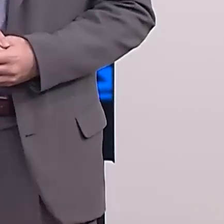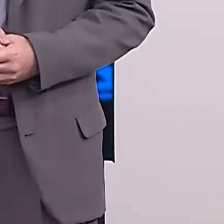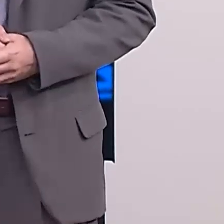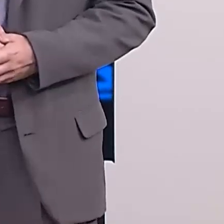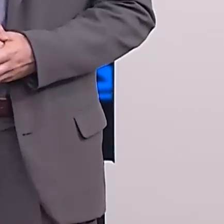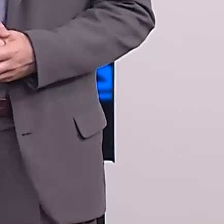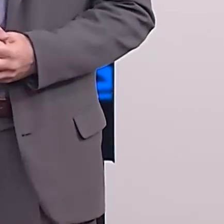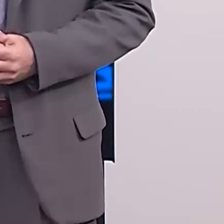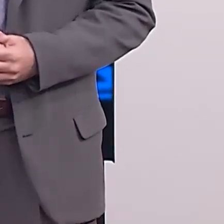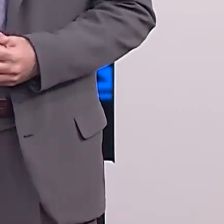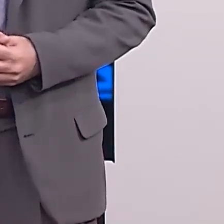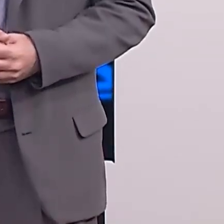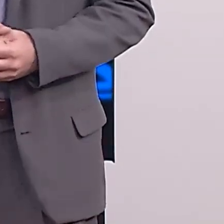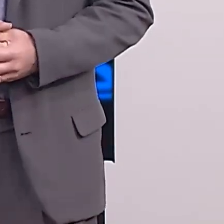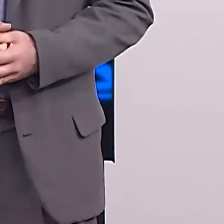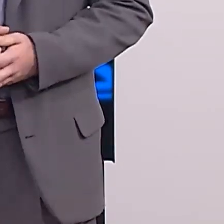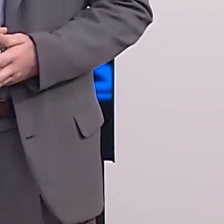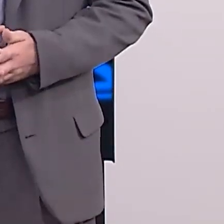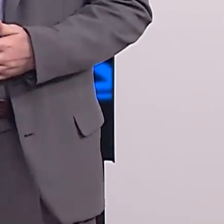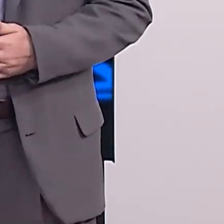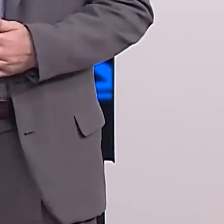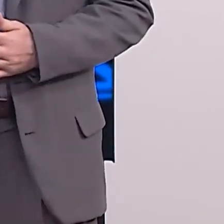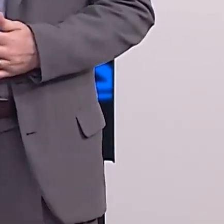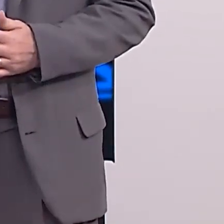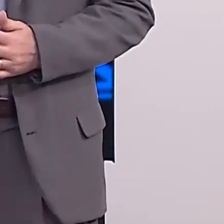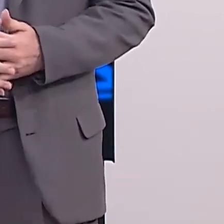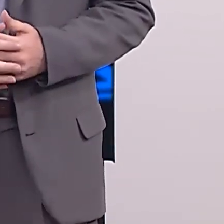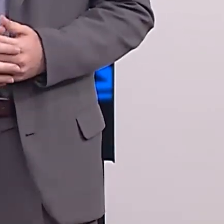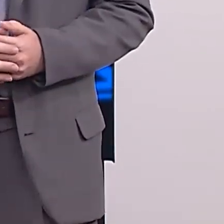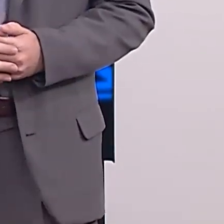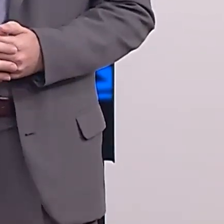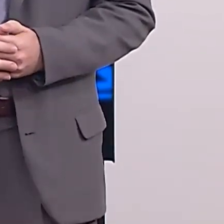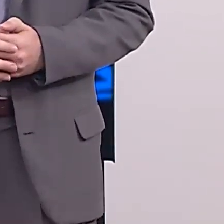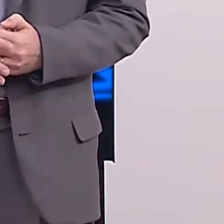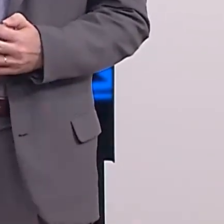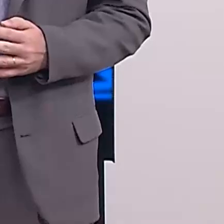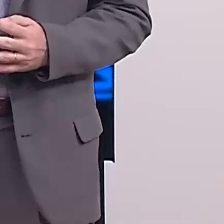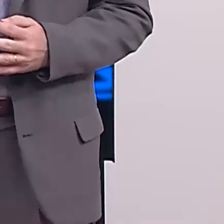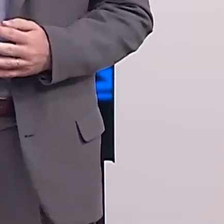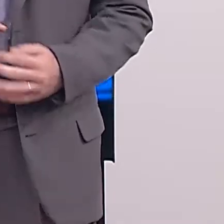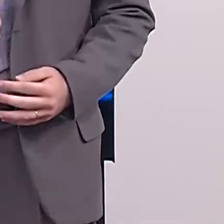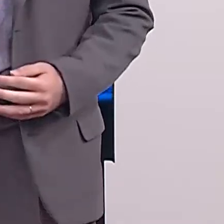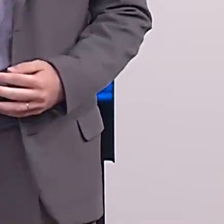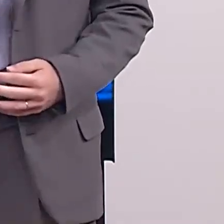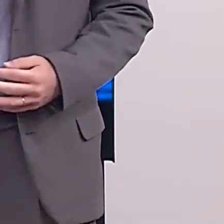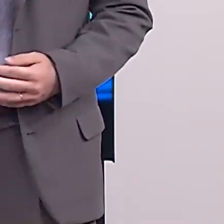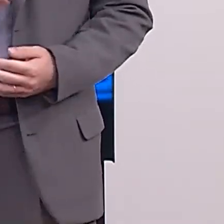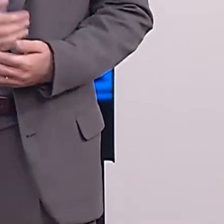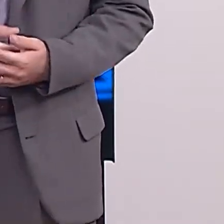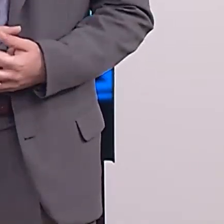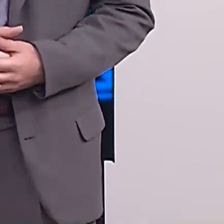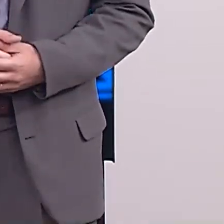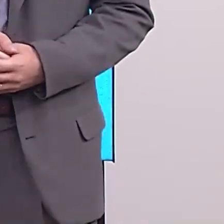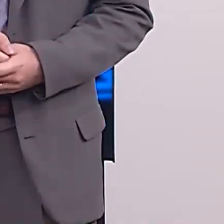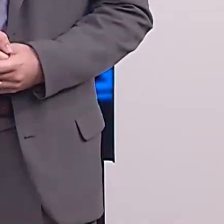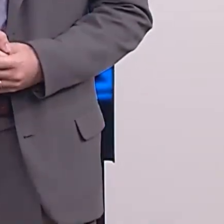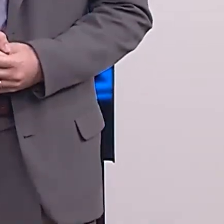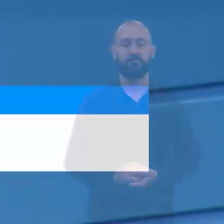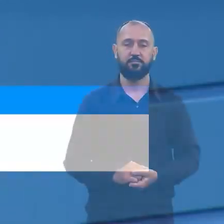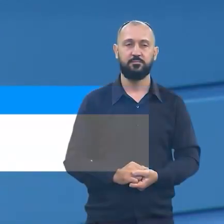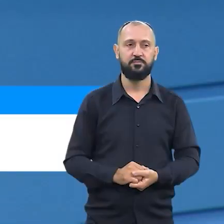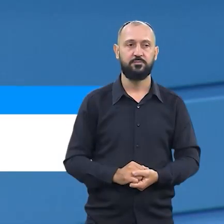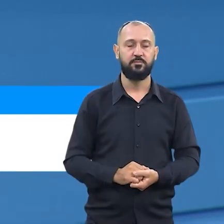governo sobre carga de trabalho excessiva dos profissionais do Hospital Regional. A grande quantidade de plantões pode ser uma das